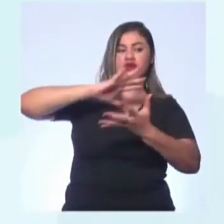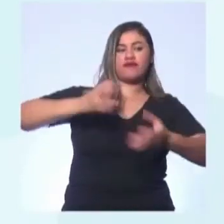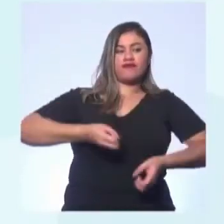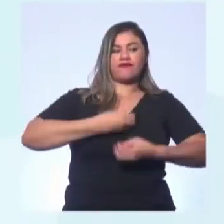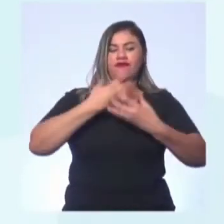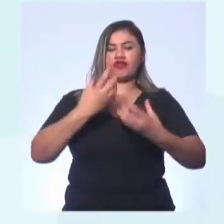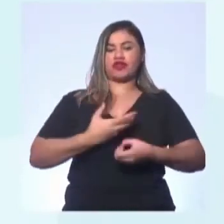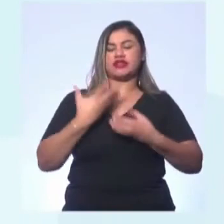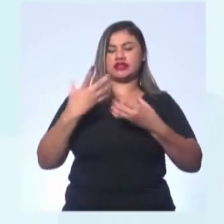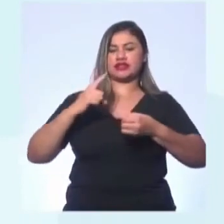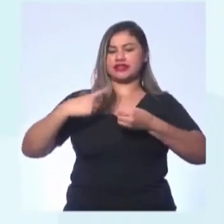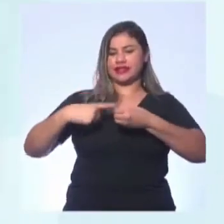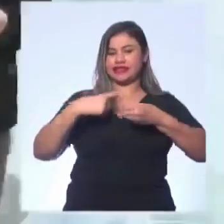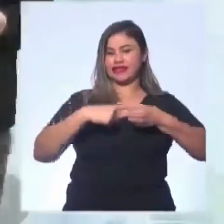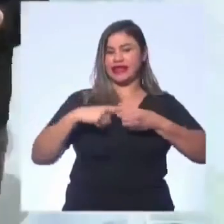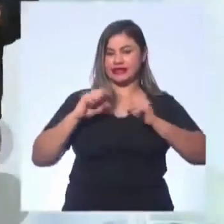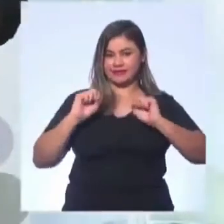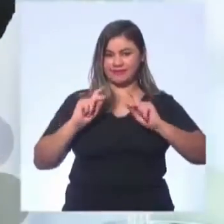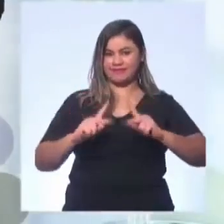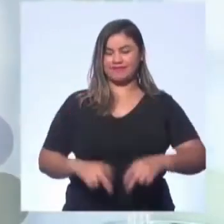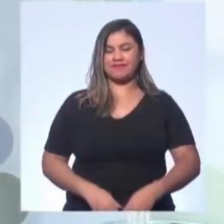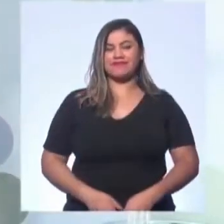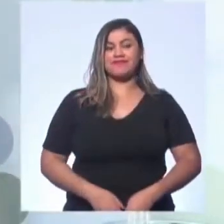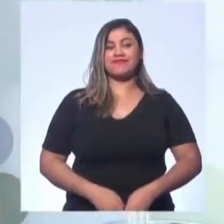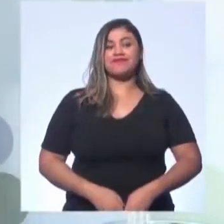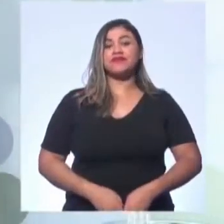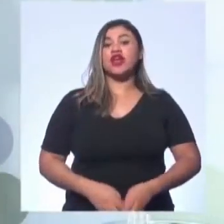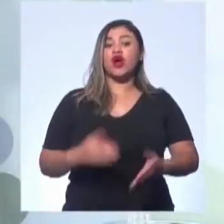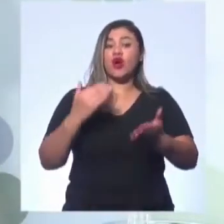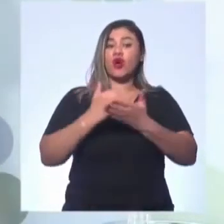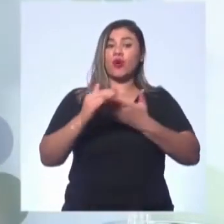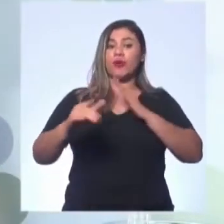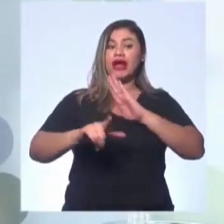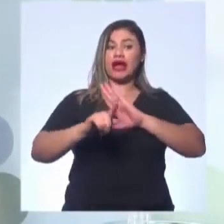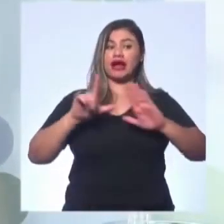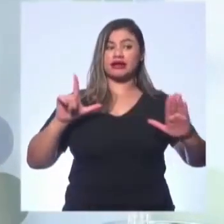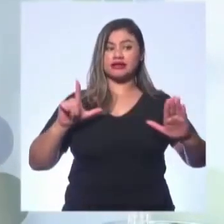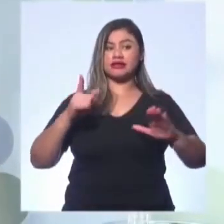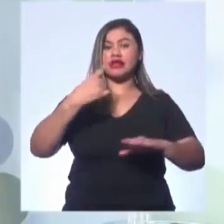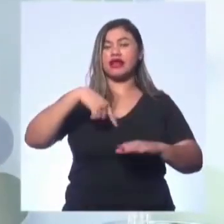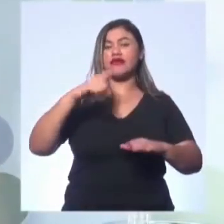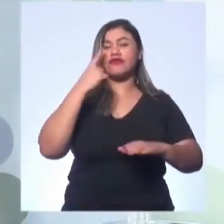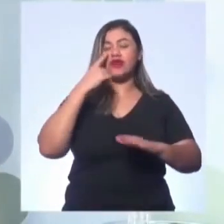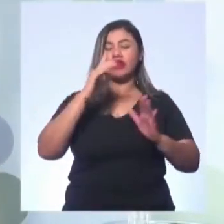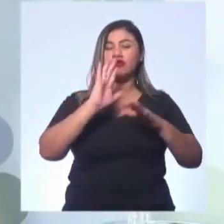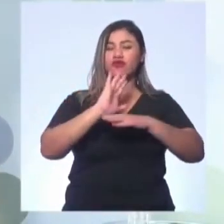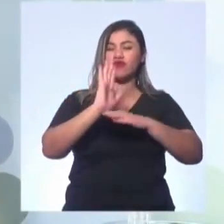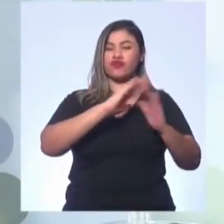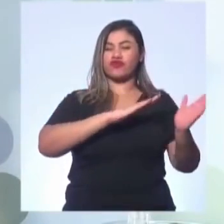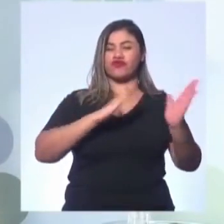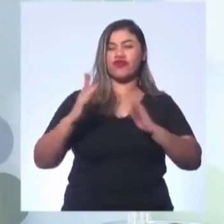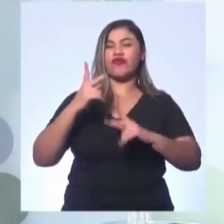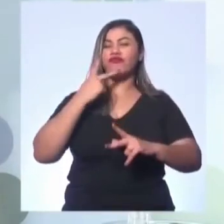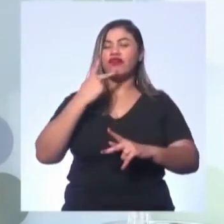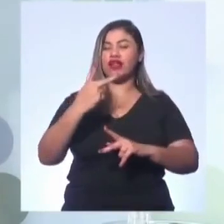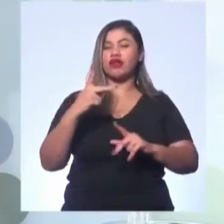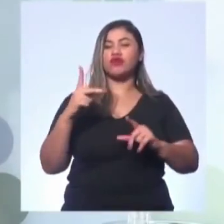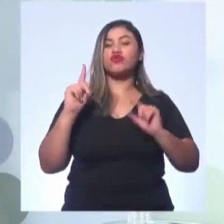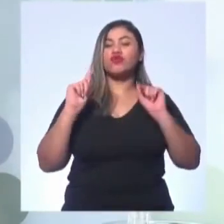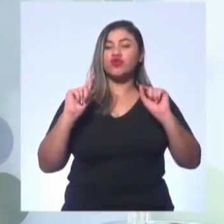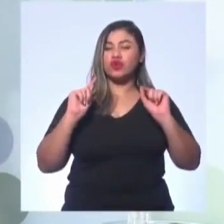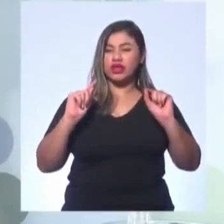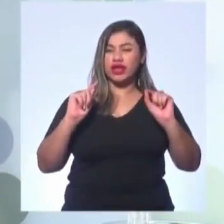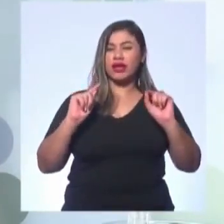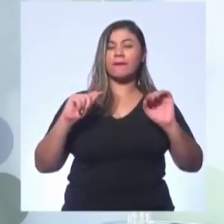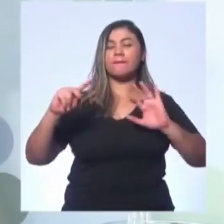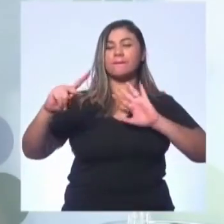as cidades, tá certo? Antes de começarmos esta aula, nós vamos ver aí um vídeo falando aí sobre a questão